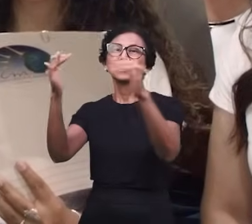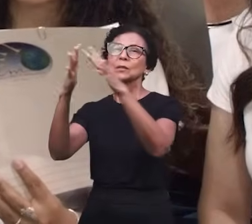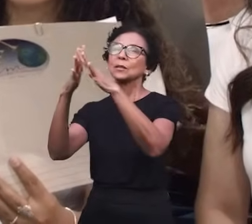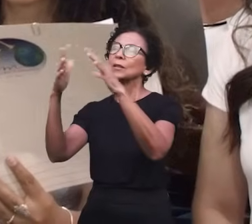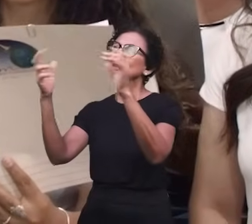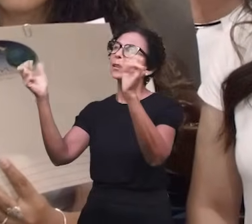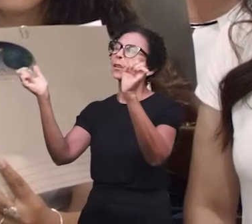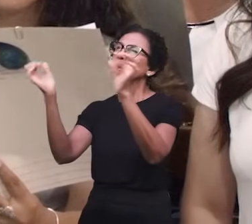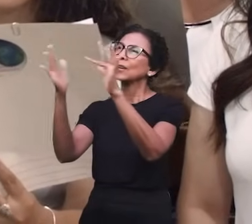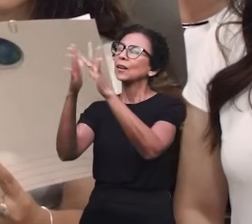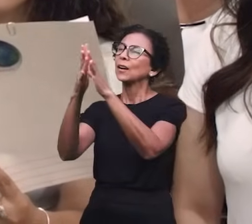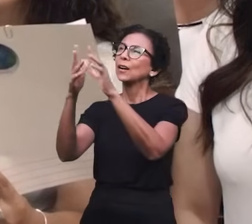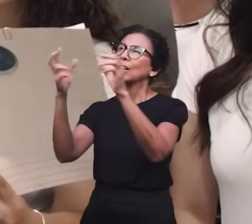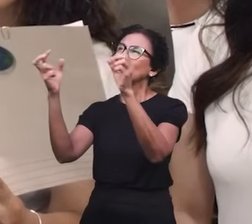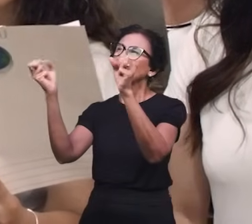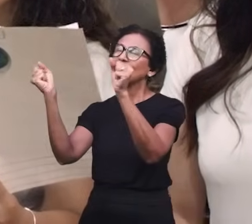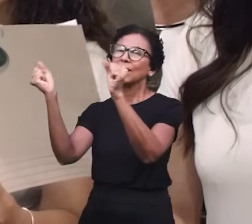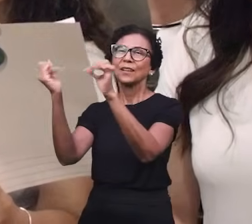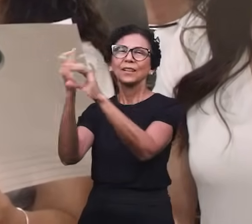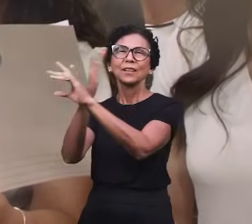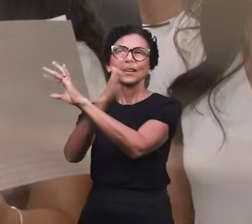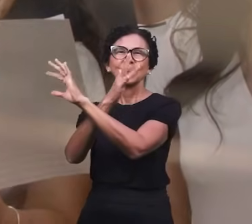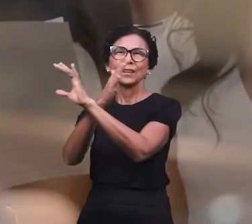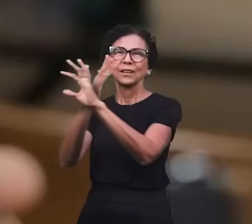seja tua glória